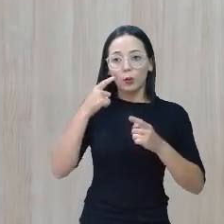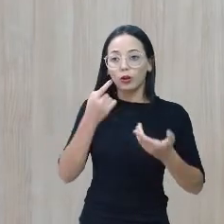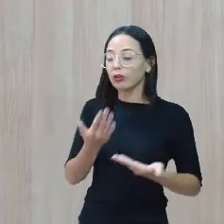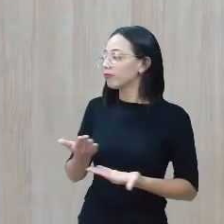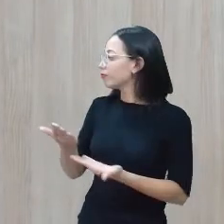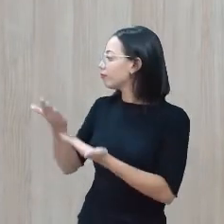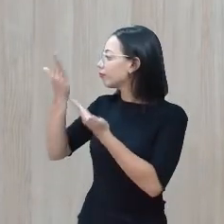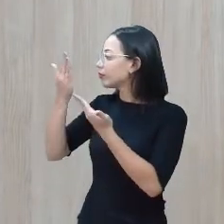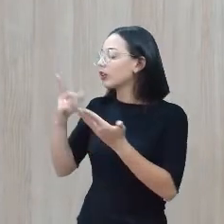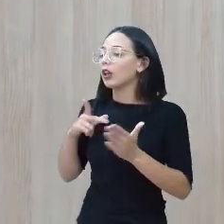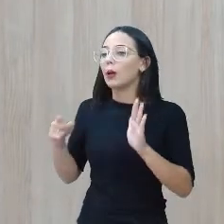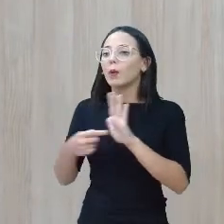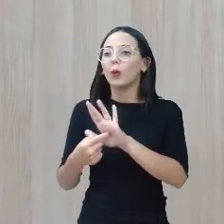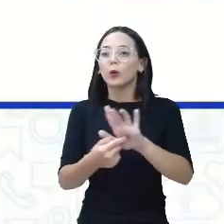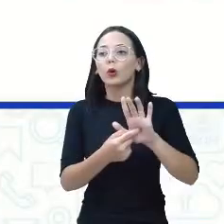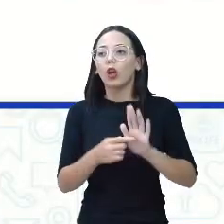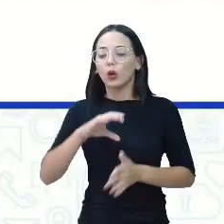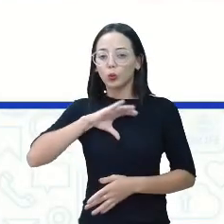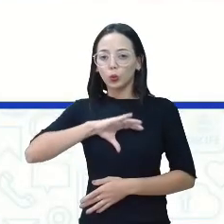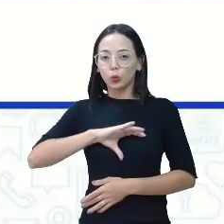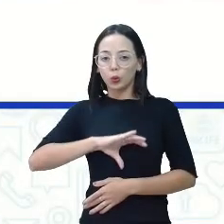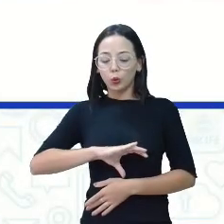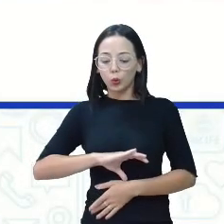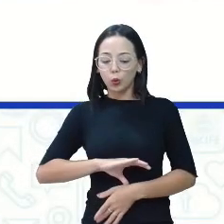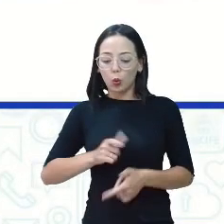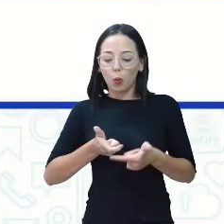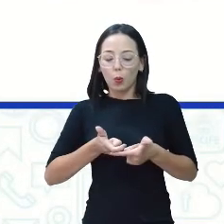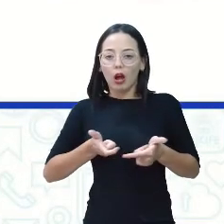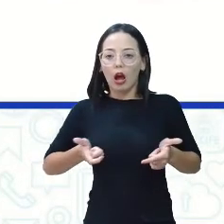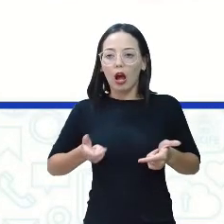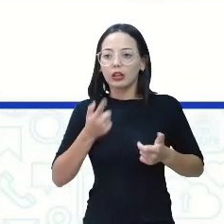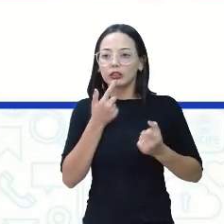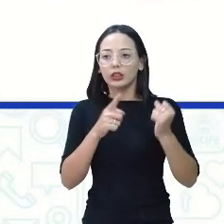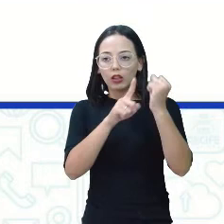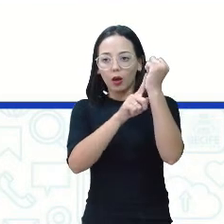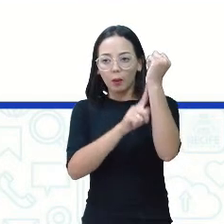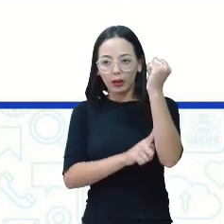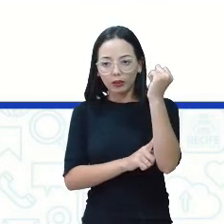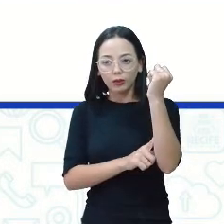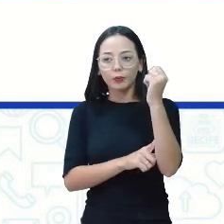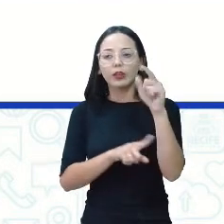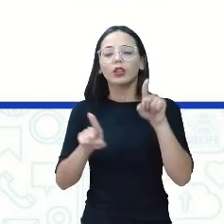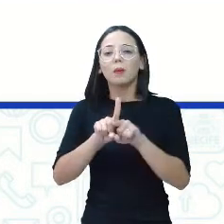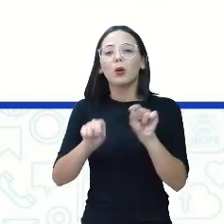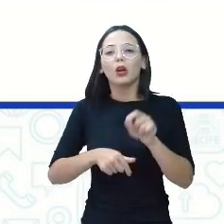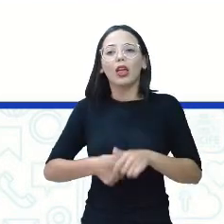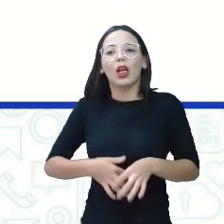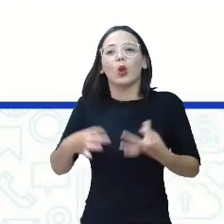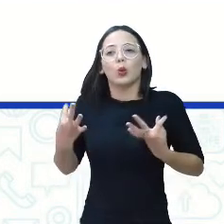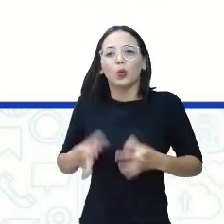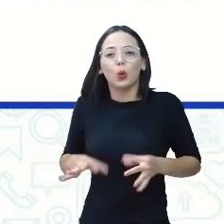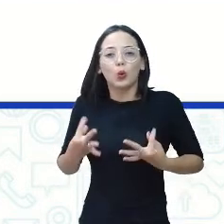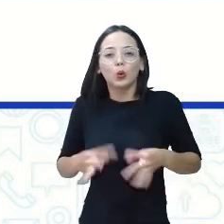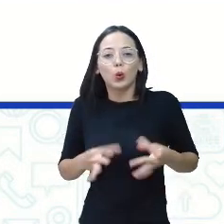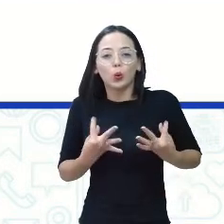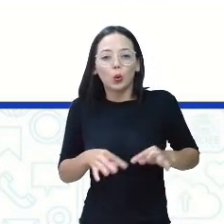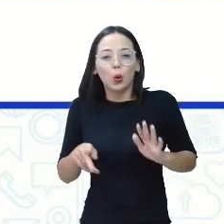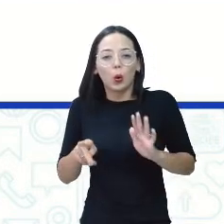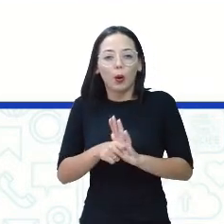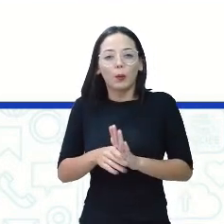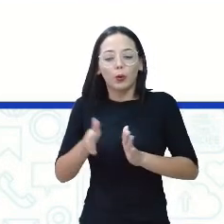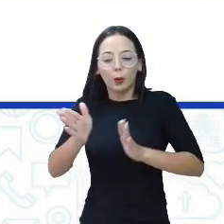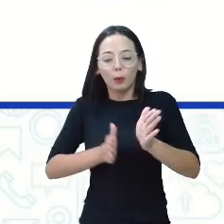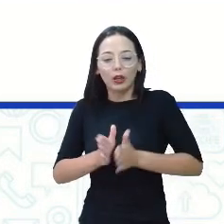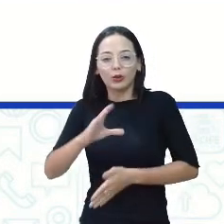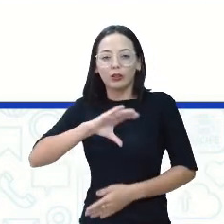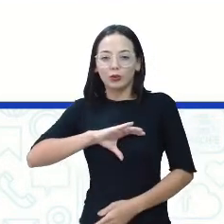aqui um sangramento prolongado e intenso, um sangramento irregular e também cólicas